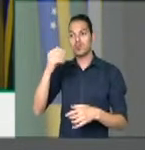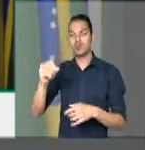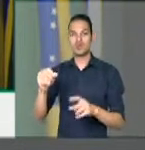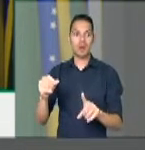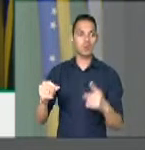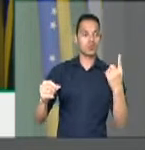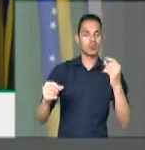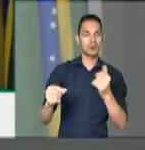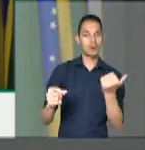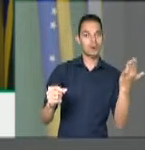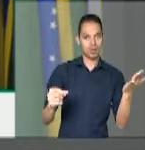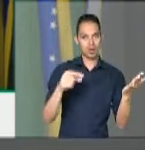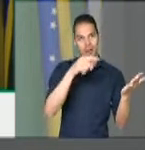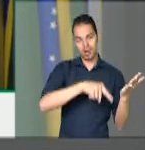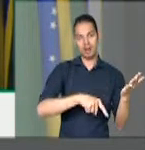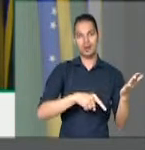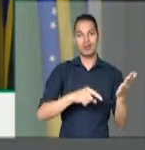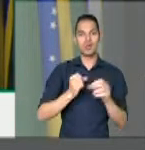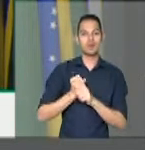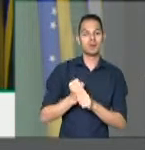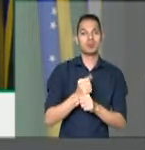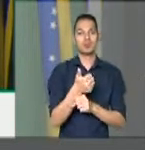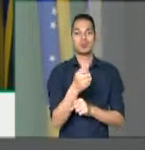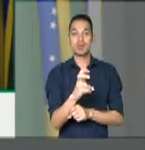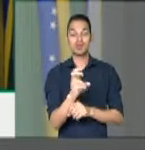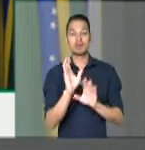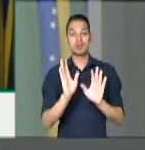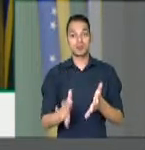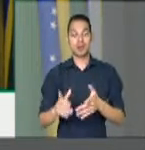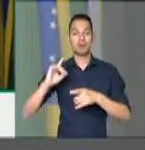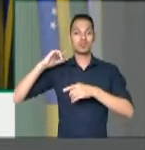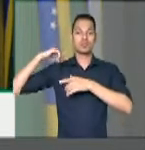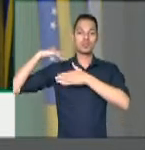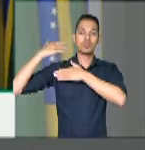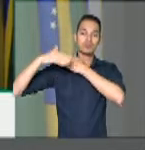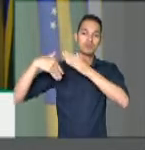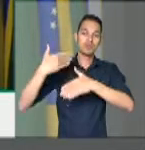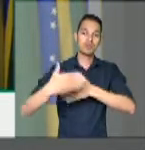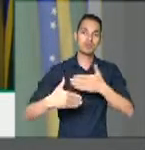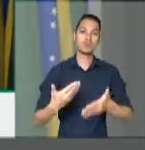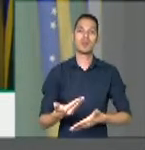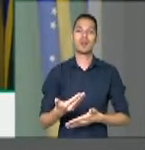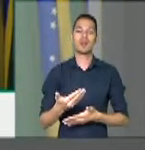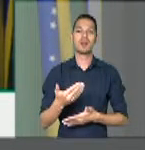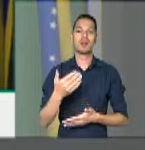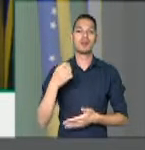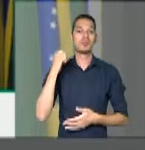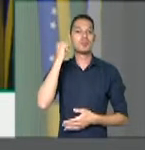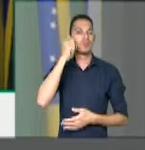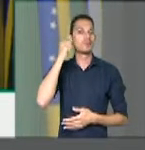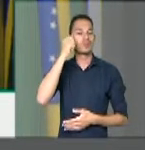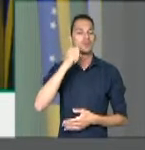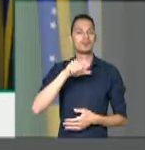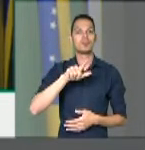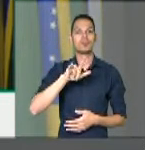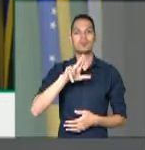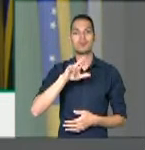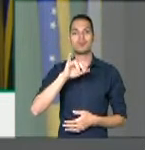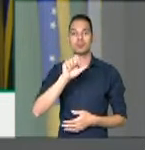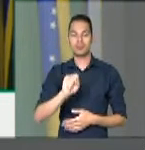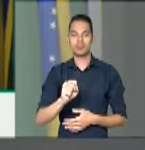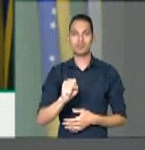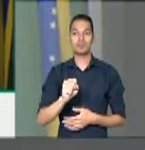Joinville, há mais de 15 anos, num legado deixado pelo nosso saudoso senador Luiz Henrique da Silveira, que foi prefeito da